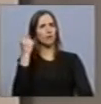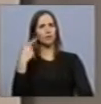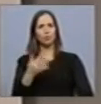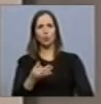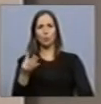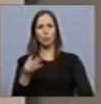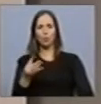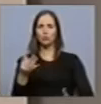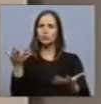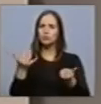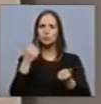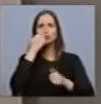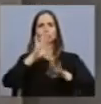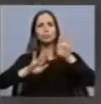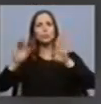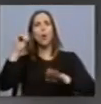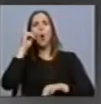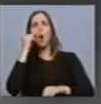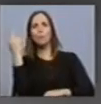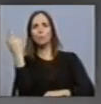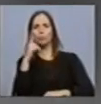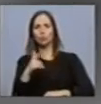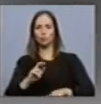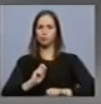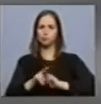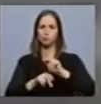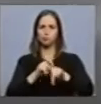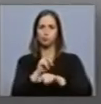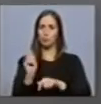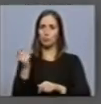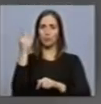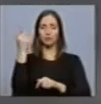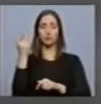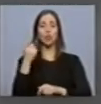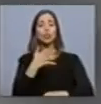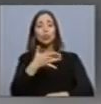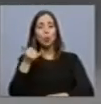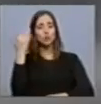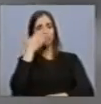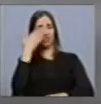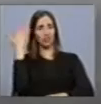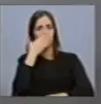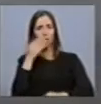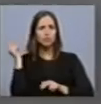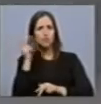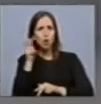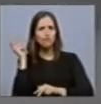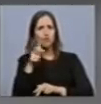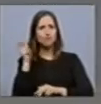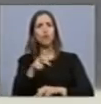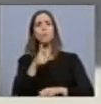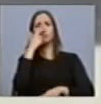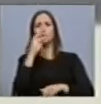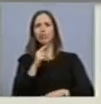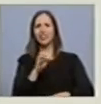recebeu uma exposição de um pintor modernista. E em 12 dias, a exposição recebeu 30 mil visitantes. Amadeu